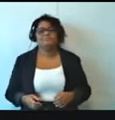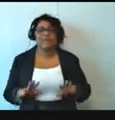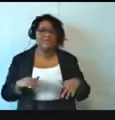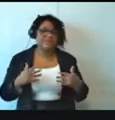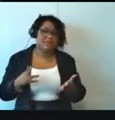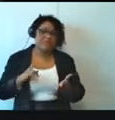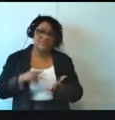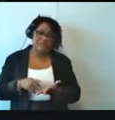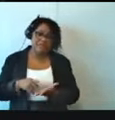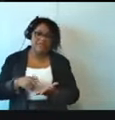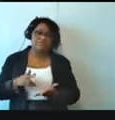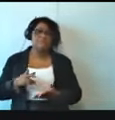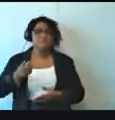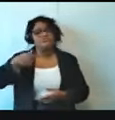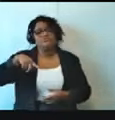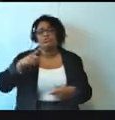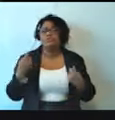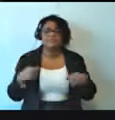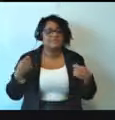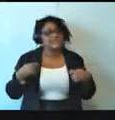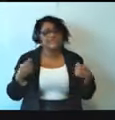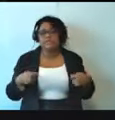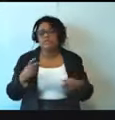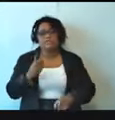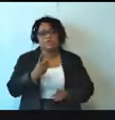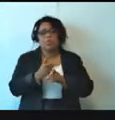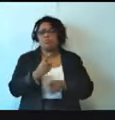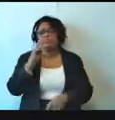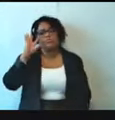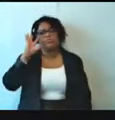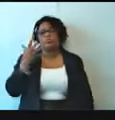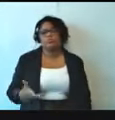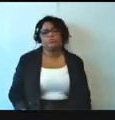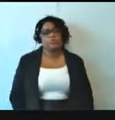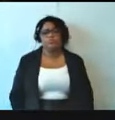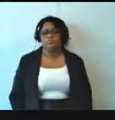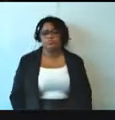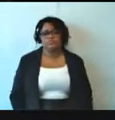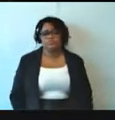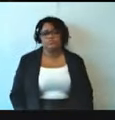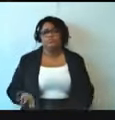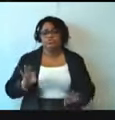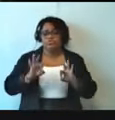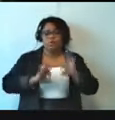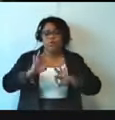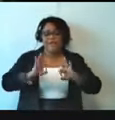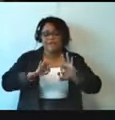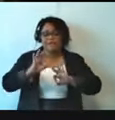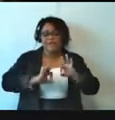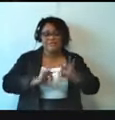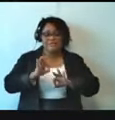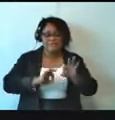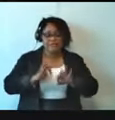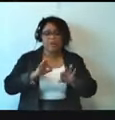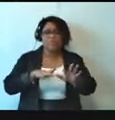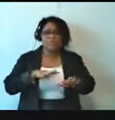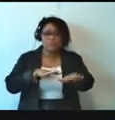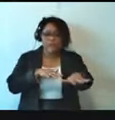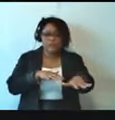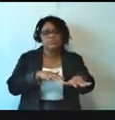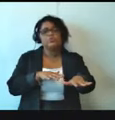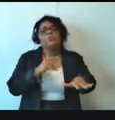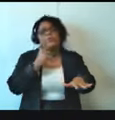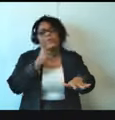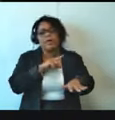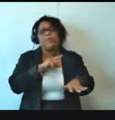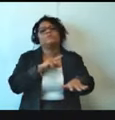nós temos que achar uma solução de organização do trânsito para atender a